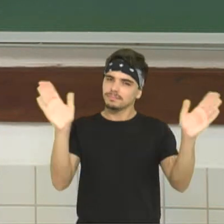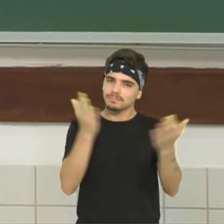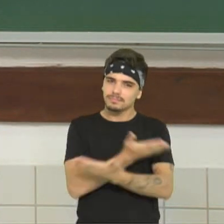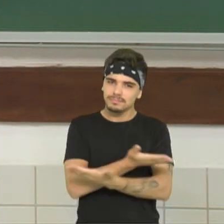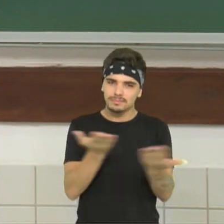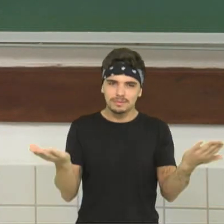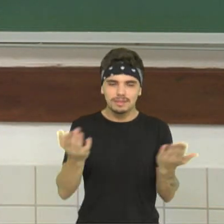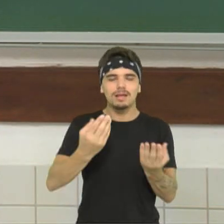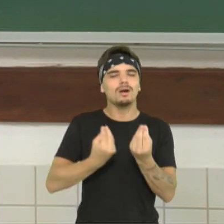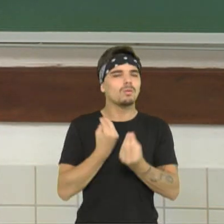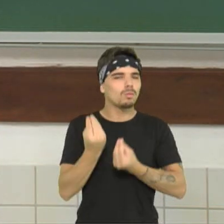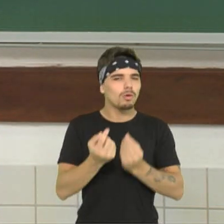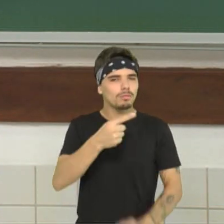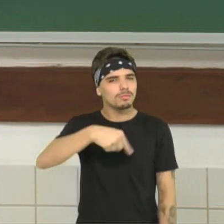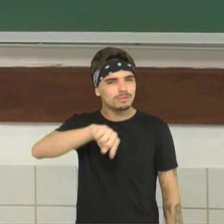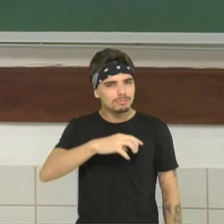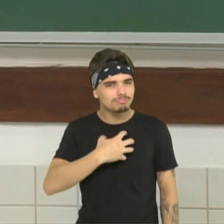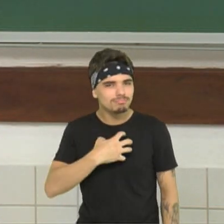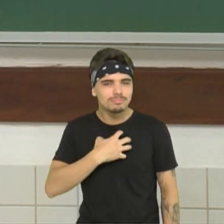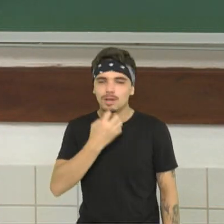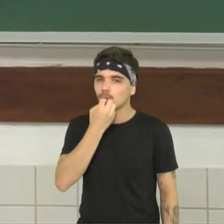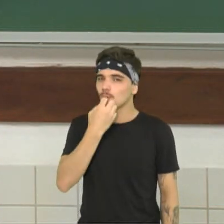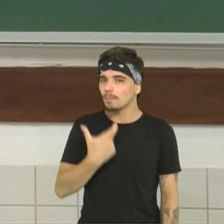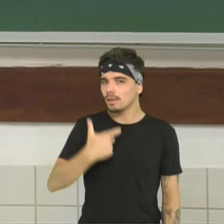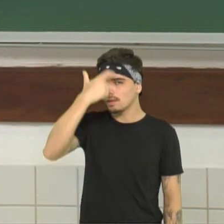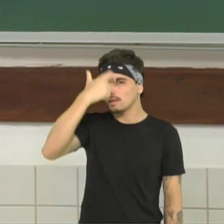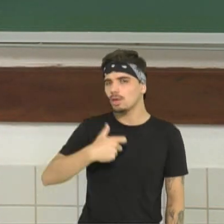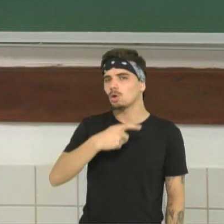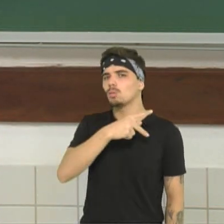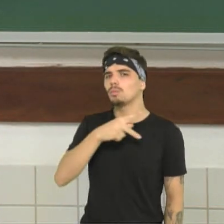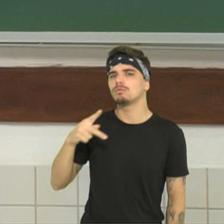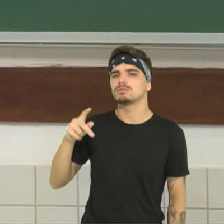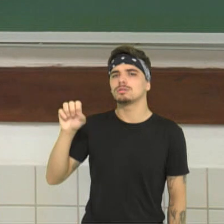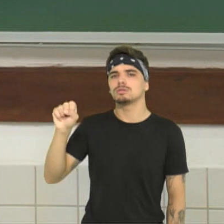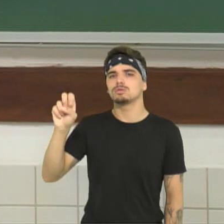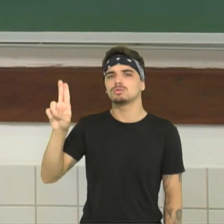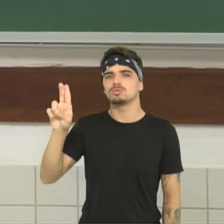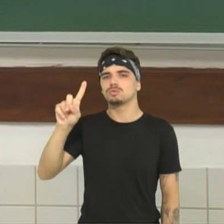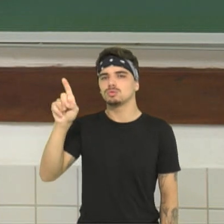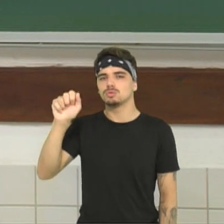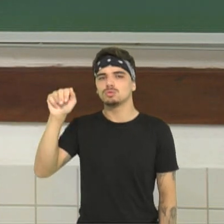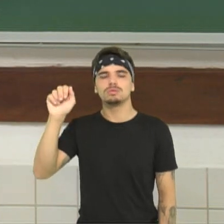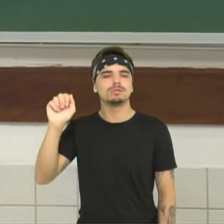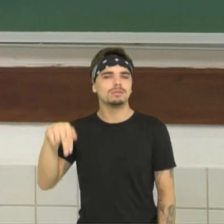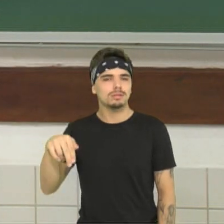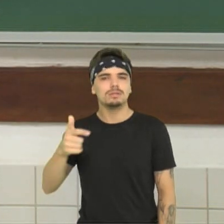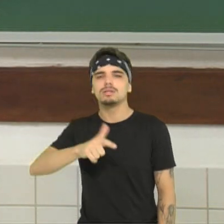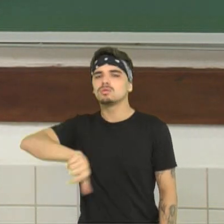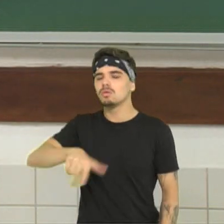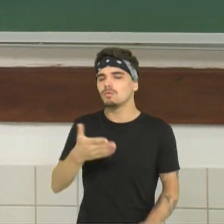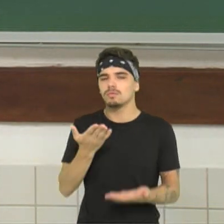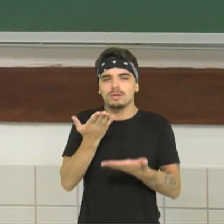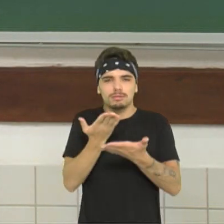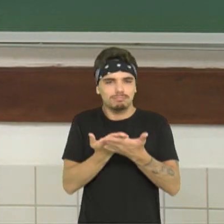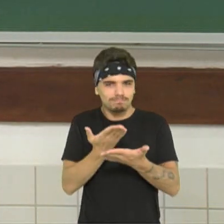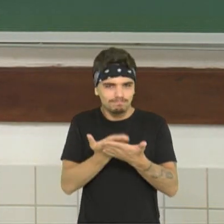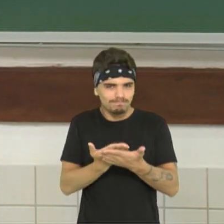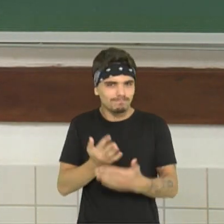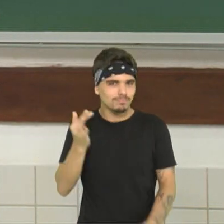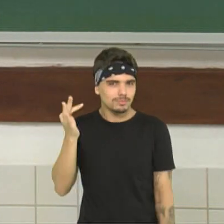Olá, pessoal, como vocês estão? Tudo bem? Eu sou a professora Suzana dos Anjos e essa é mais uma aula